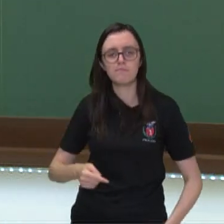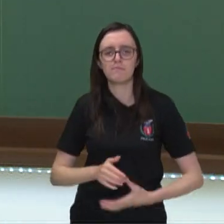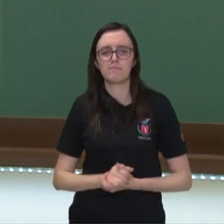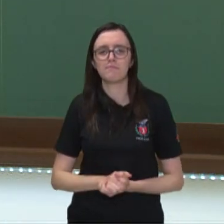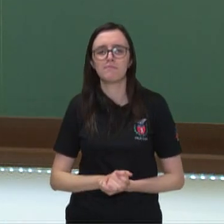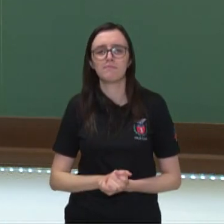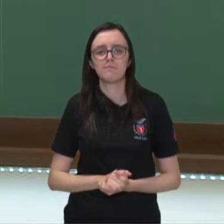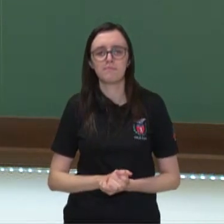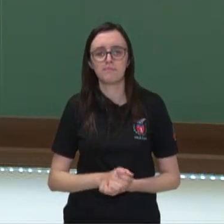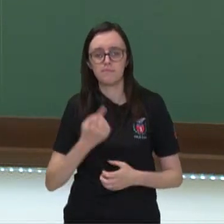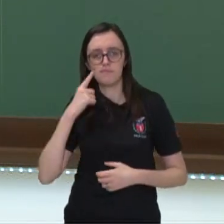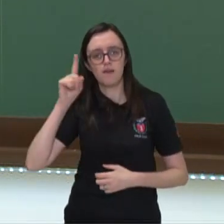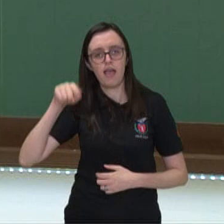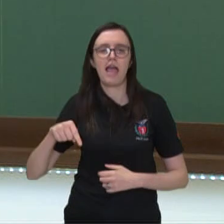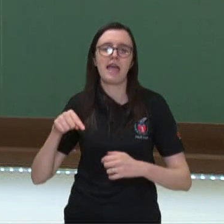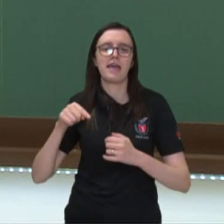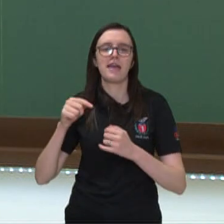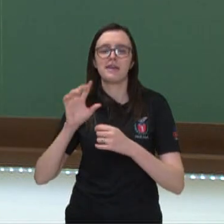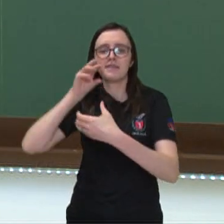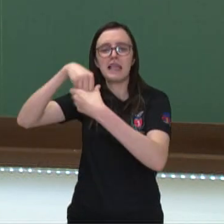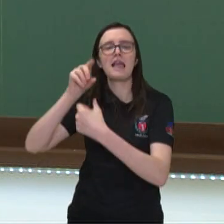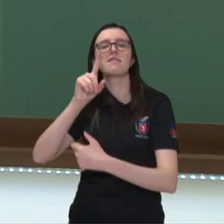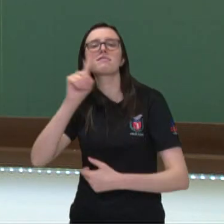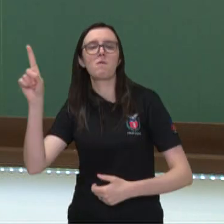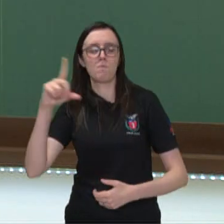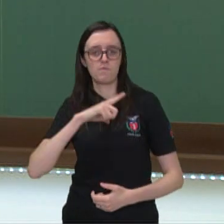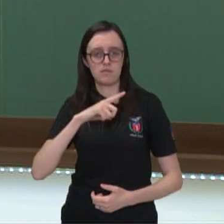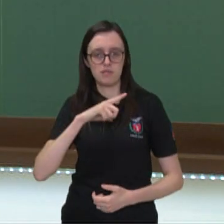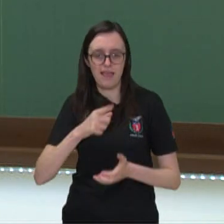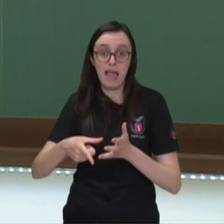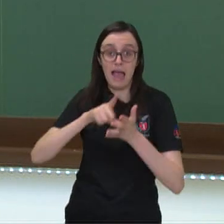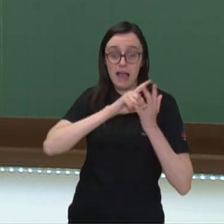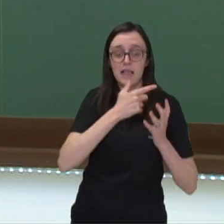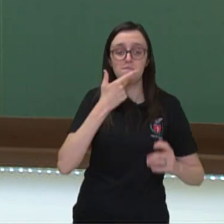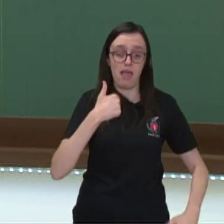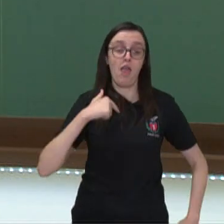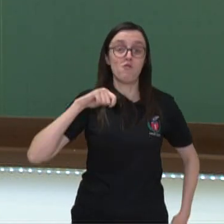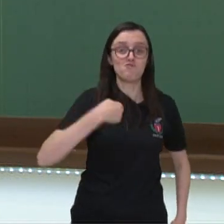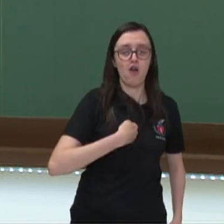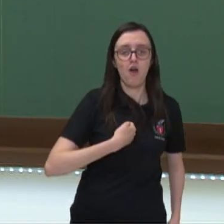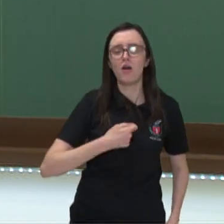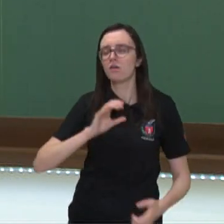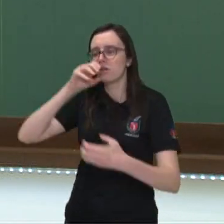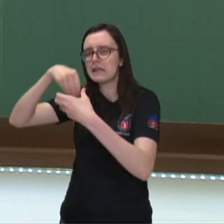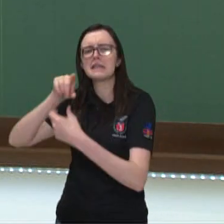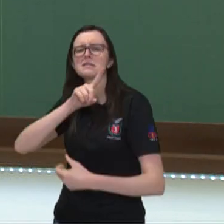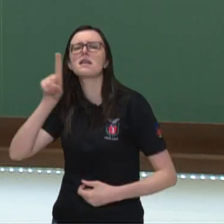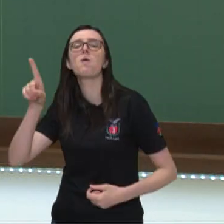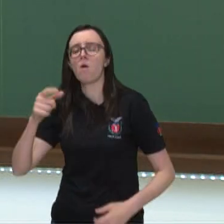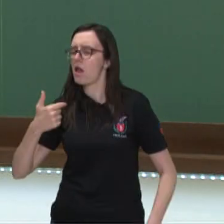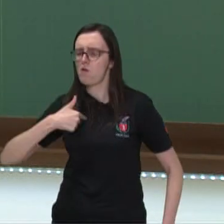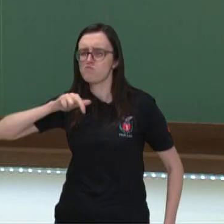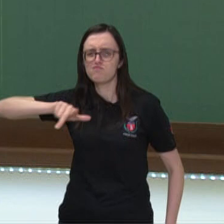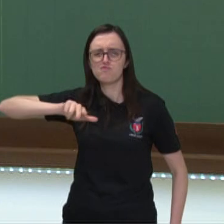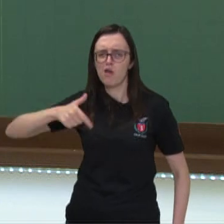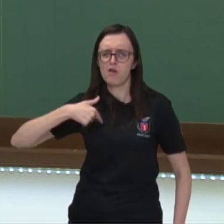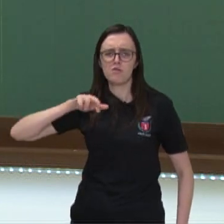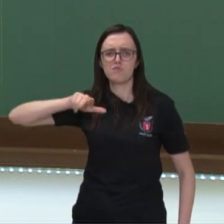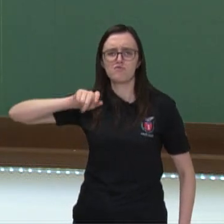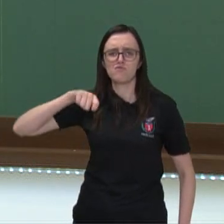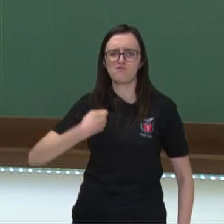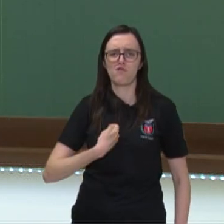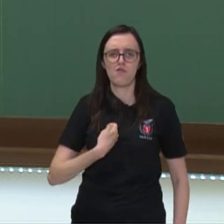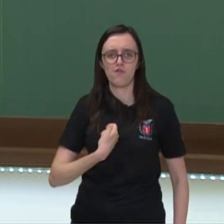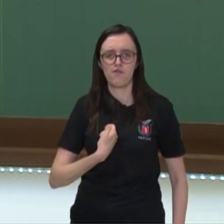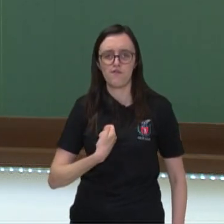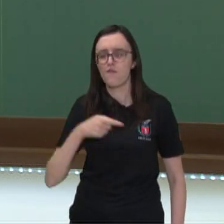they aren't. Negativa. Se na afirmativa, I am, eu sou, na negativa, eu não sou. Você não